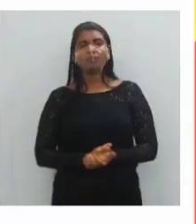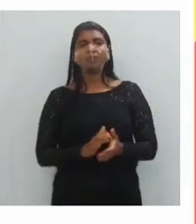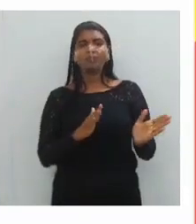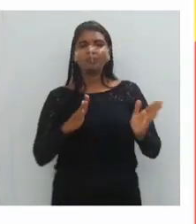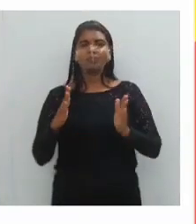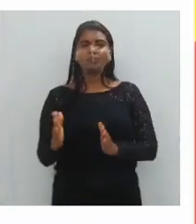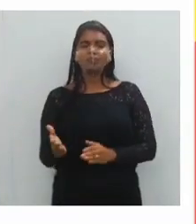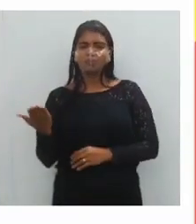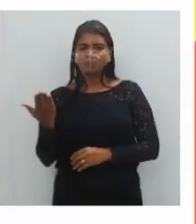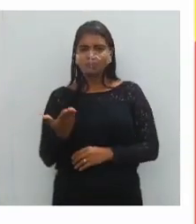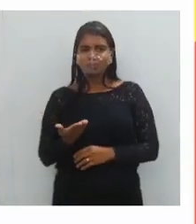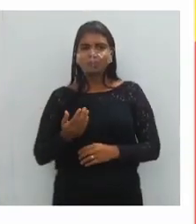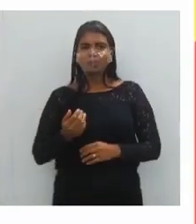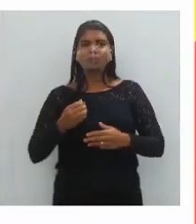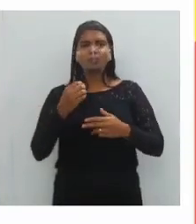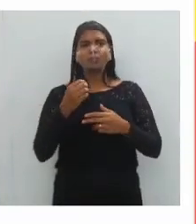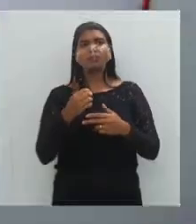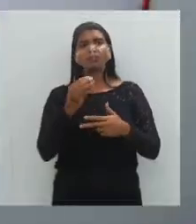Vamos a